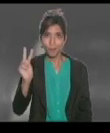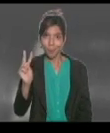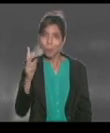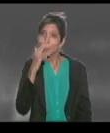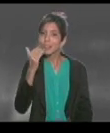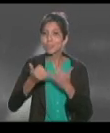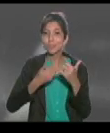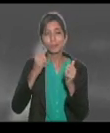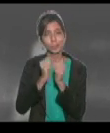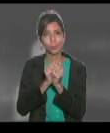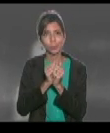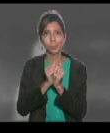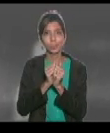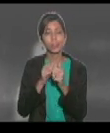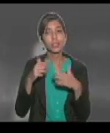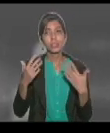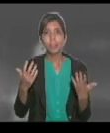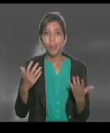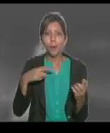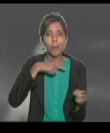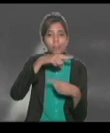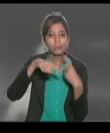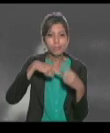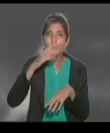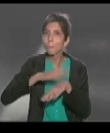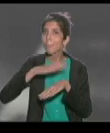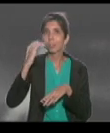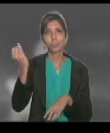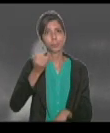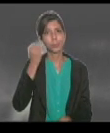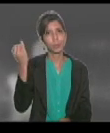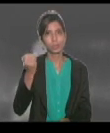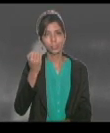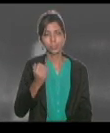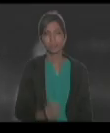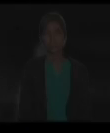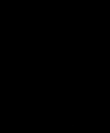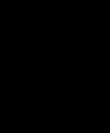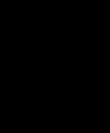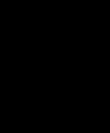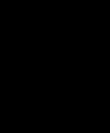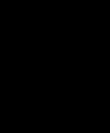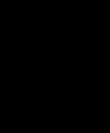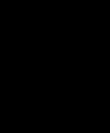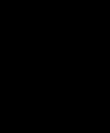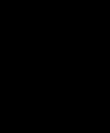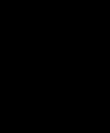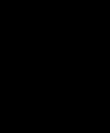você, com quem estiver brincando com ele. Então a relação é muito mais importante do que o brinquedo.